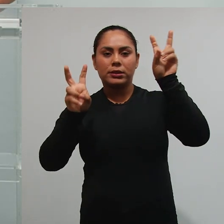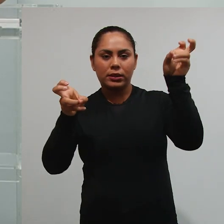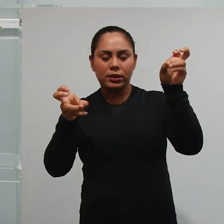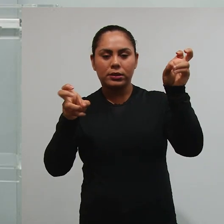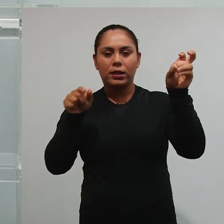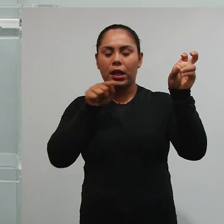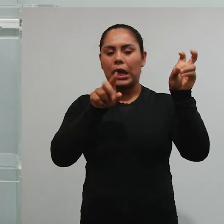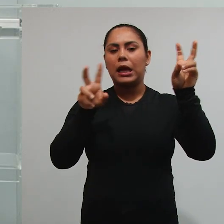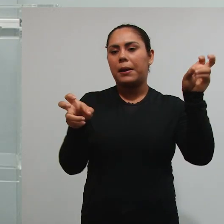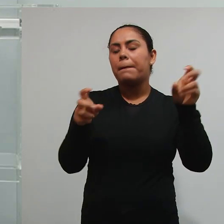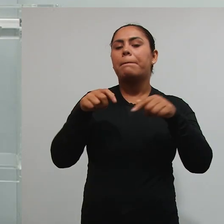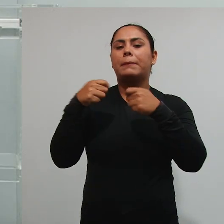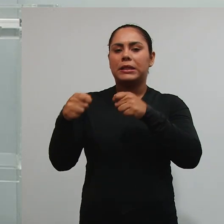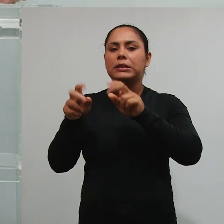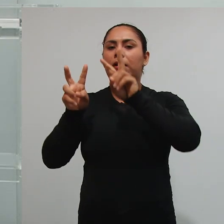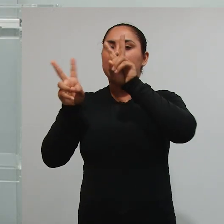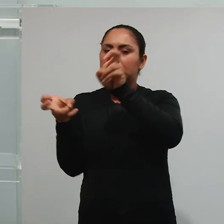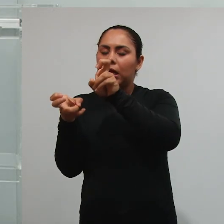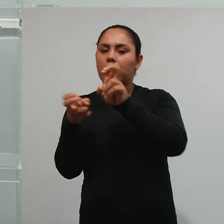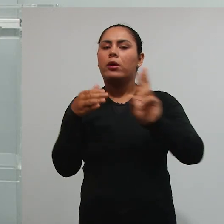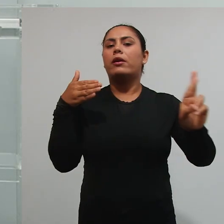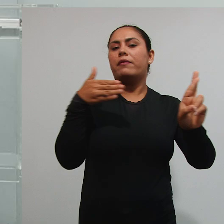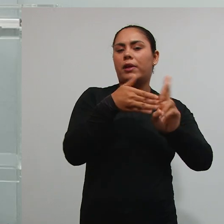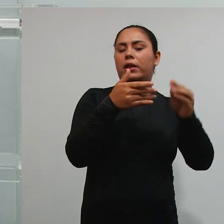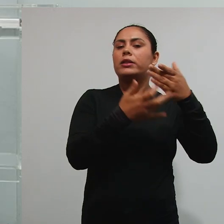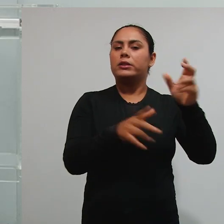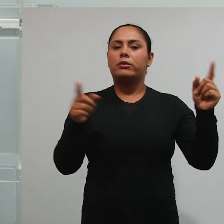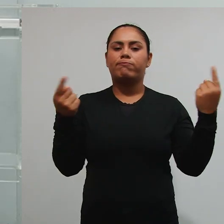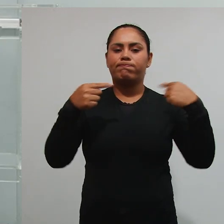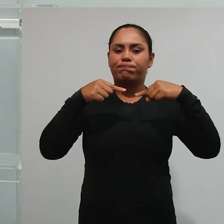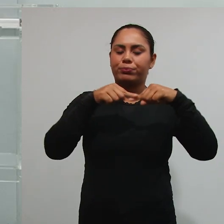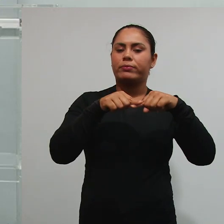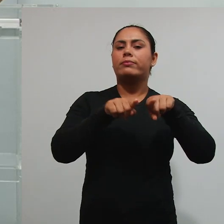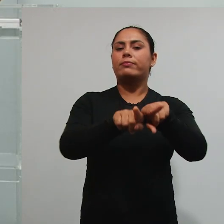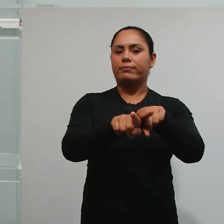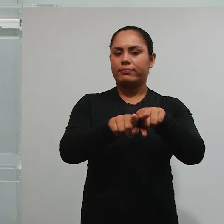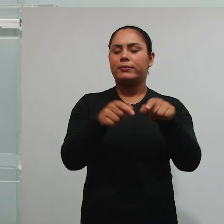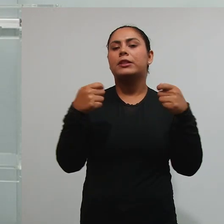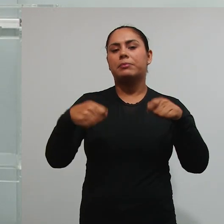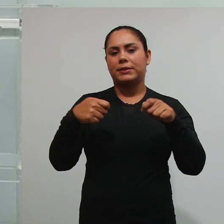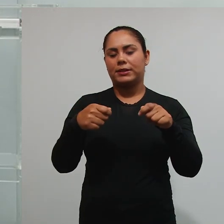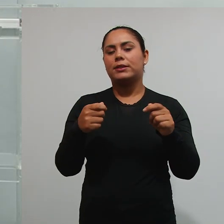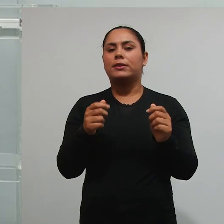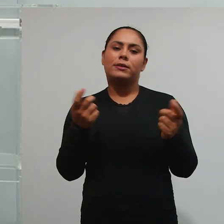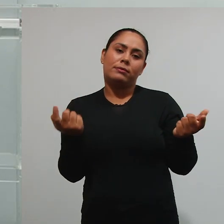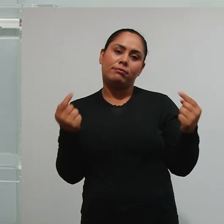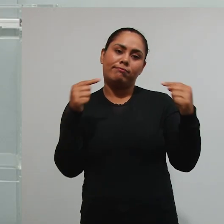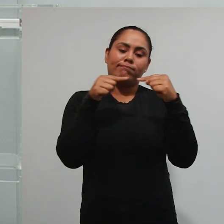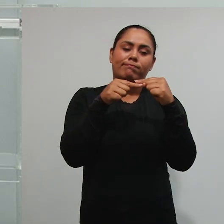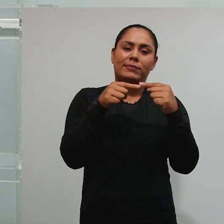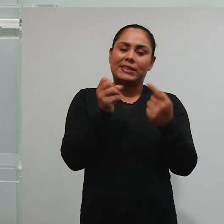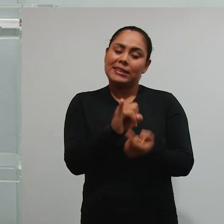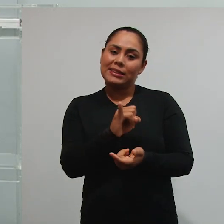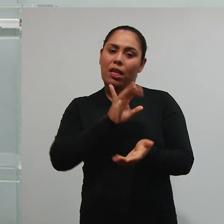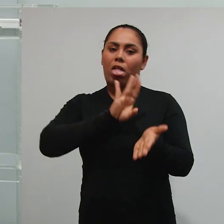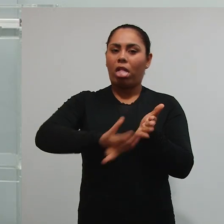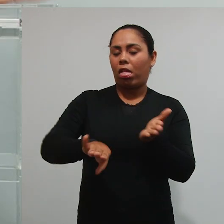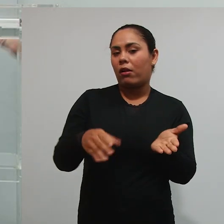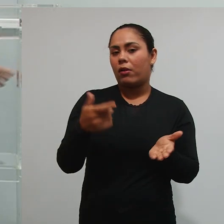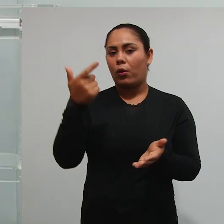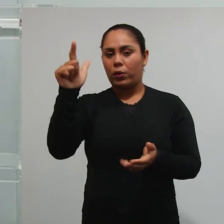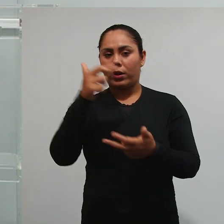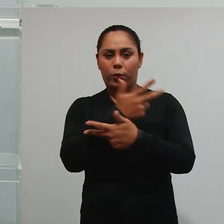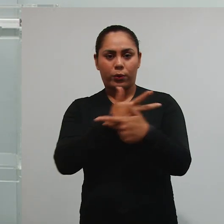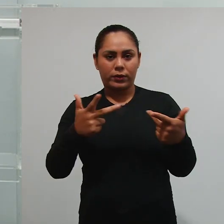existir citação sem referência. Você citou, você tem que fazer a referência. Se está na referência, você tem que ter citado. Senão, você tira tudo e faz